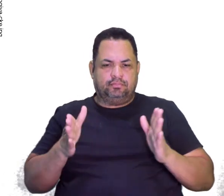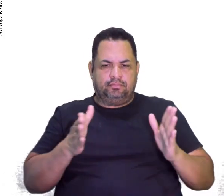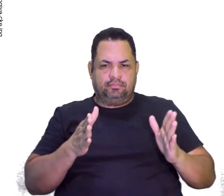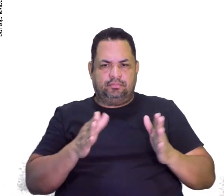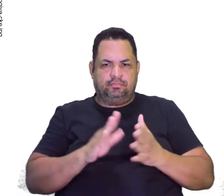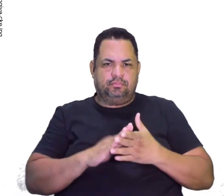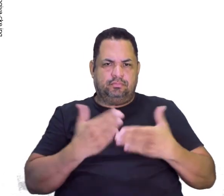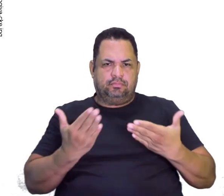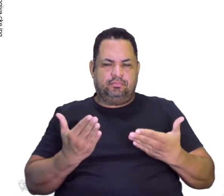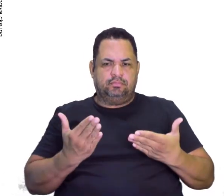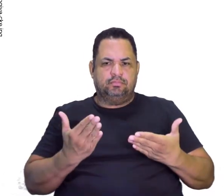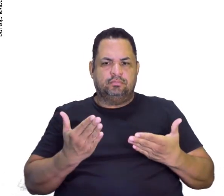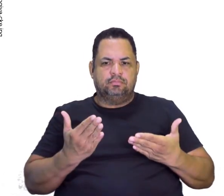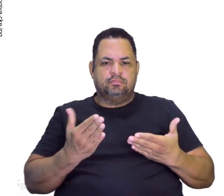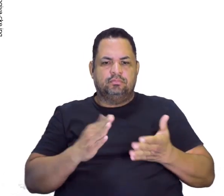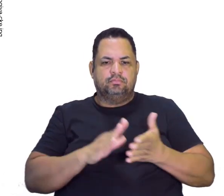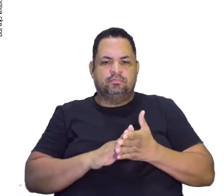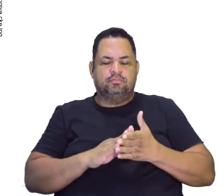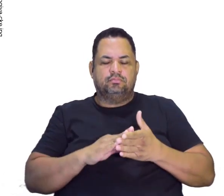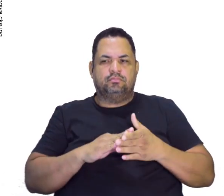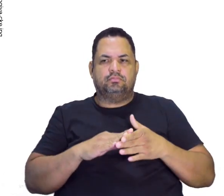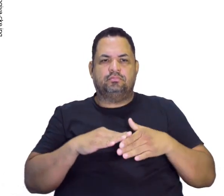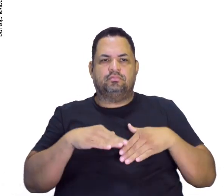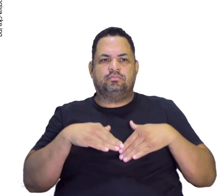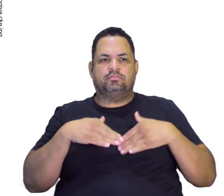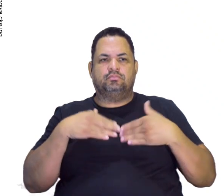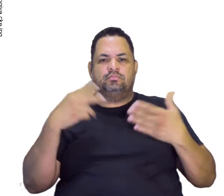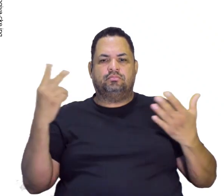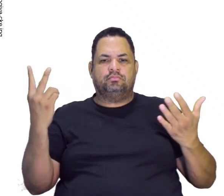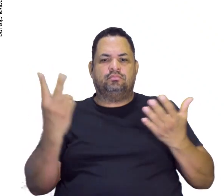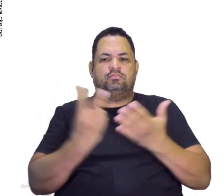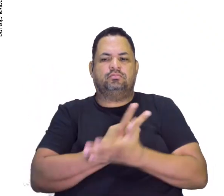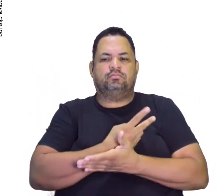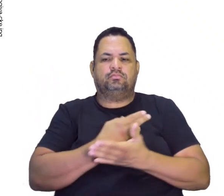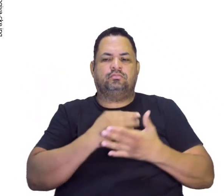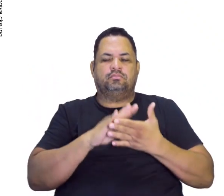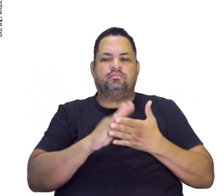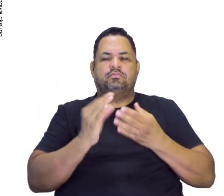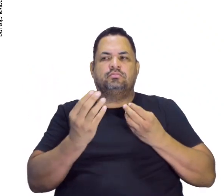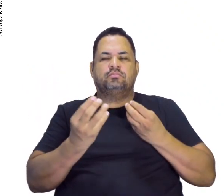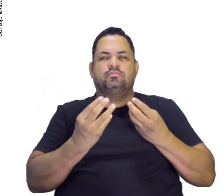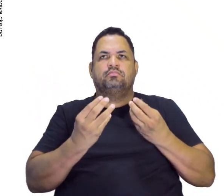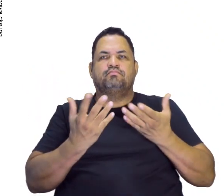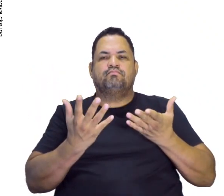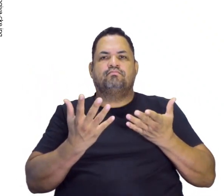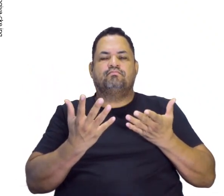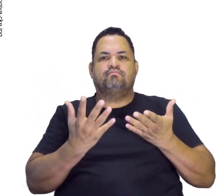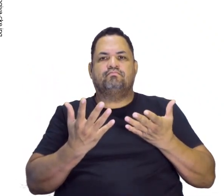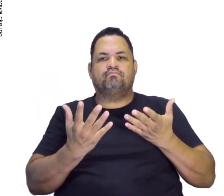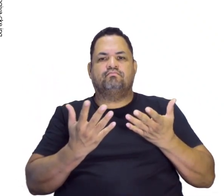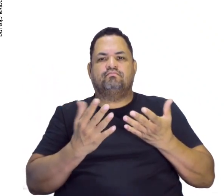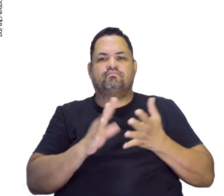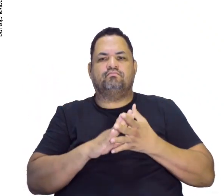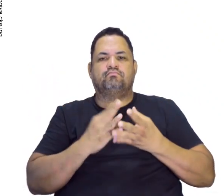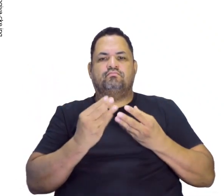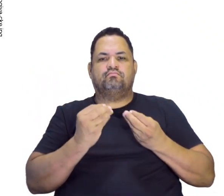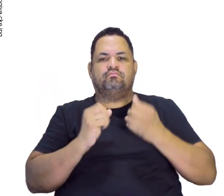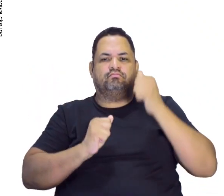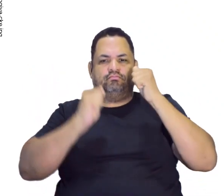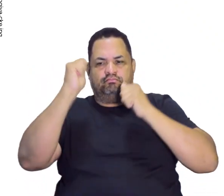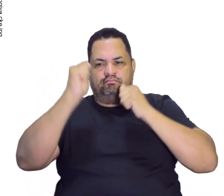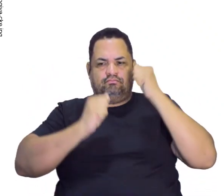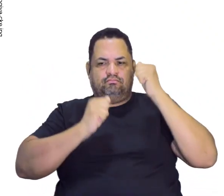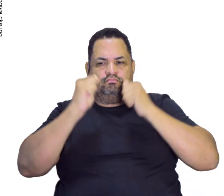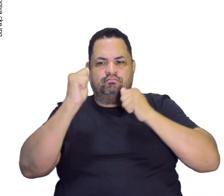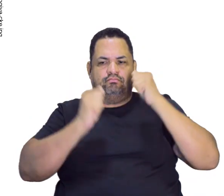aí era foi a era em que houve muitos eh muitas fábricas e